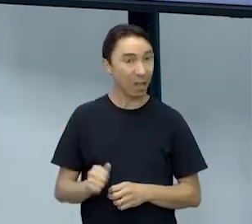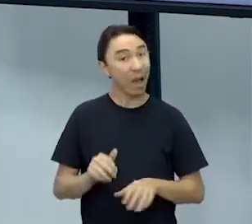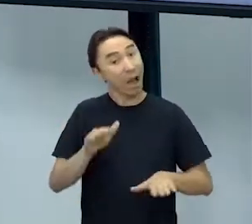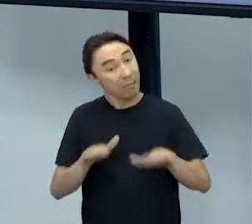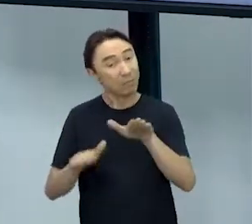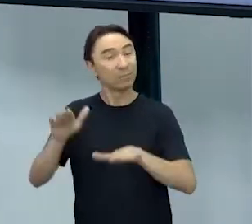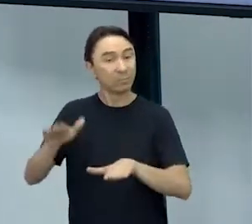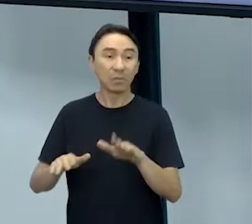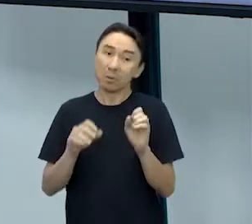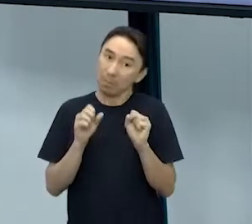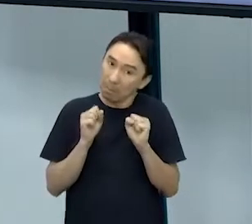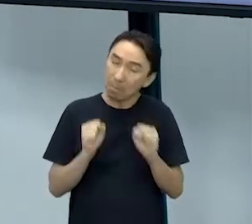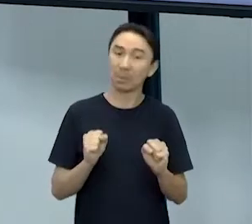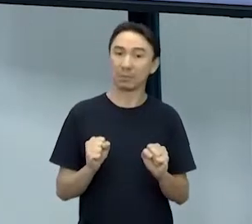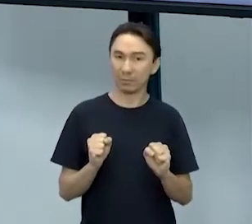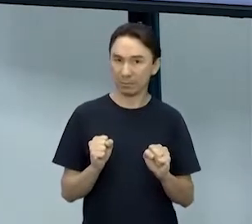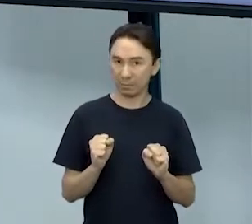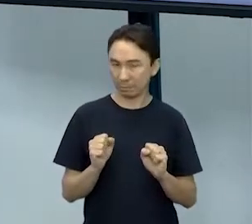com isso aí.